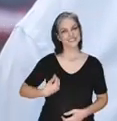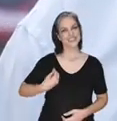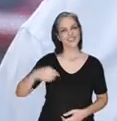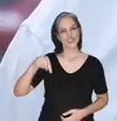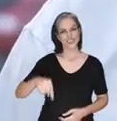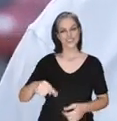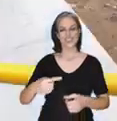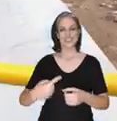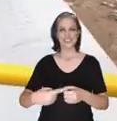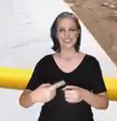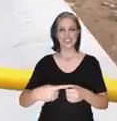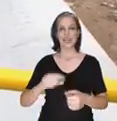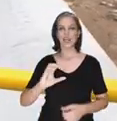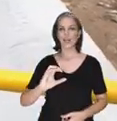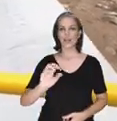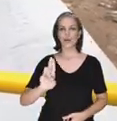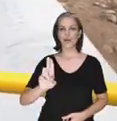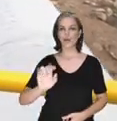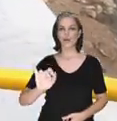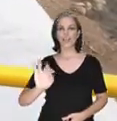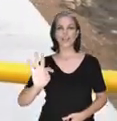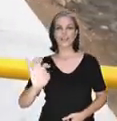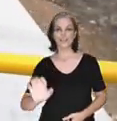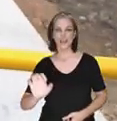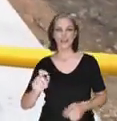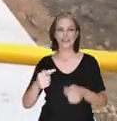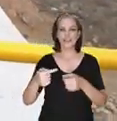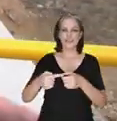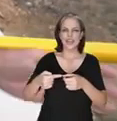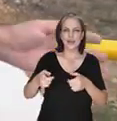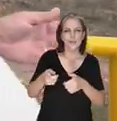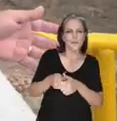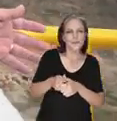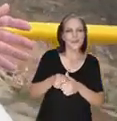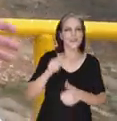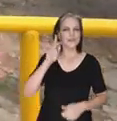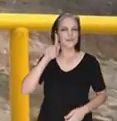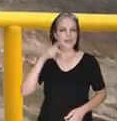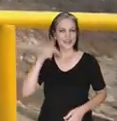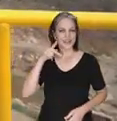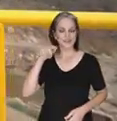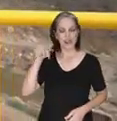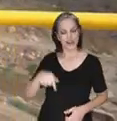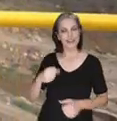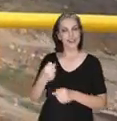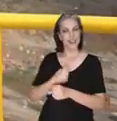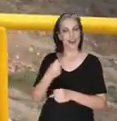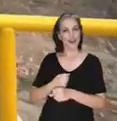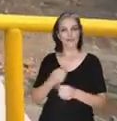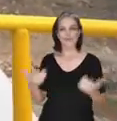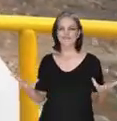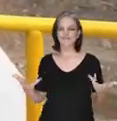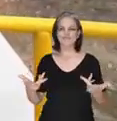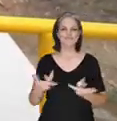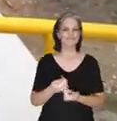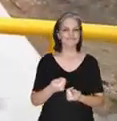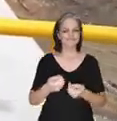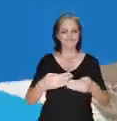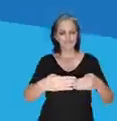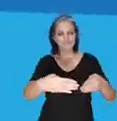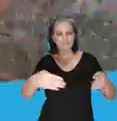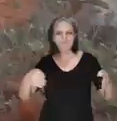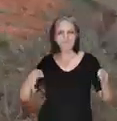Estamos aqui em Cuité, no interior do estado da Paraíba. Essa aqui é uma obra fantástica, né? Que é